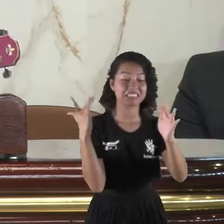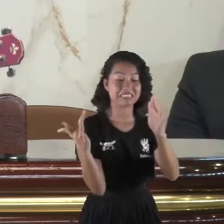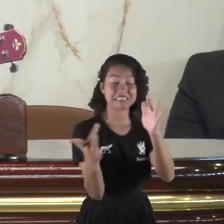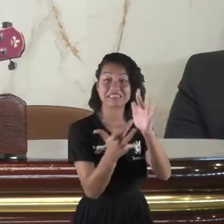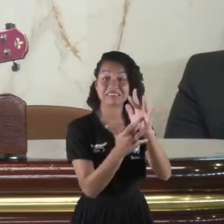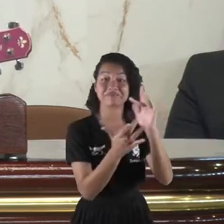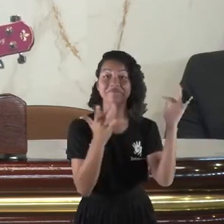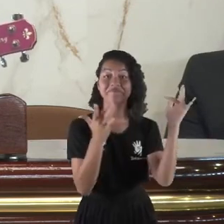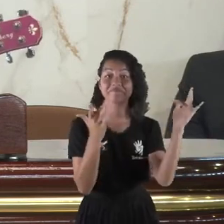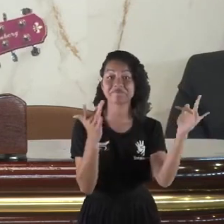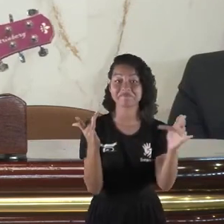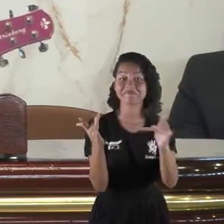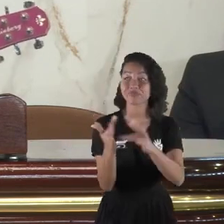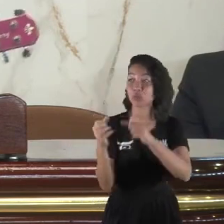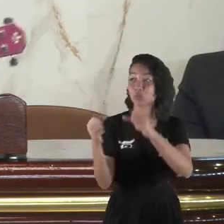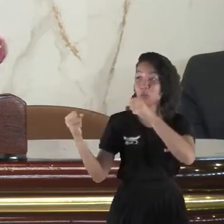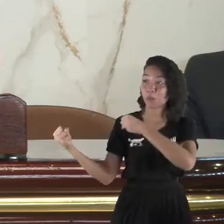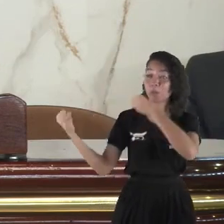majestade de